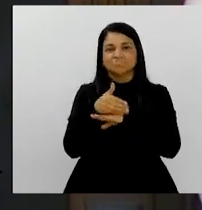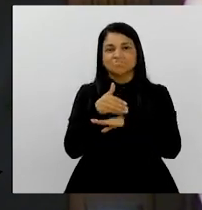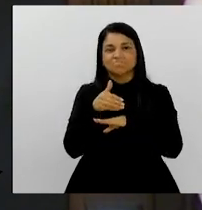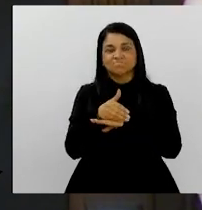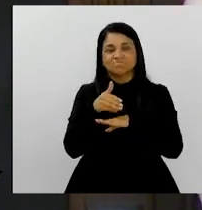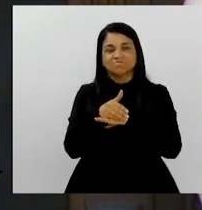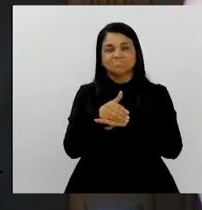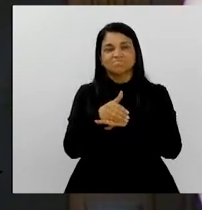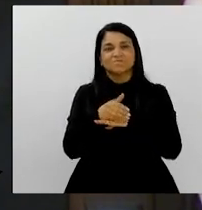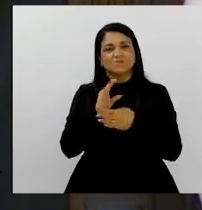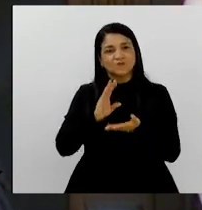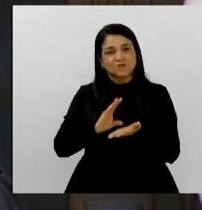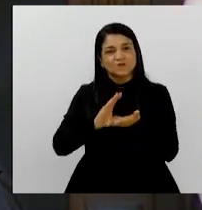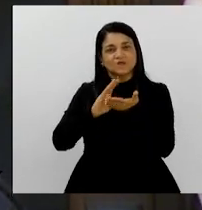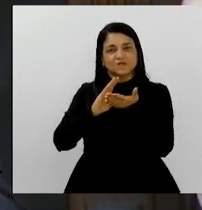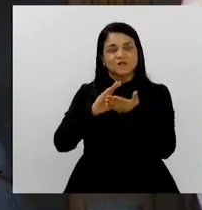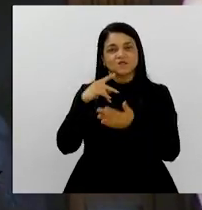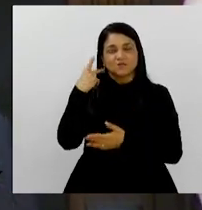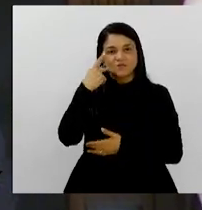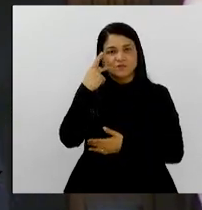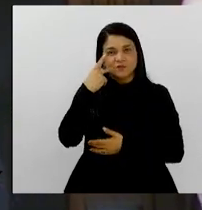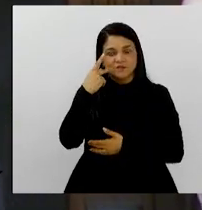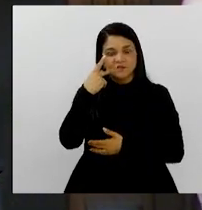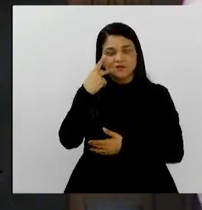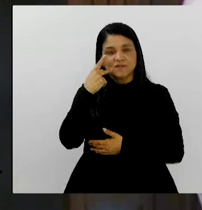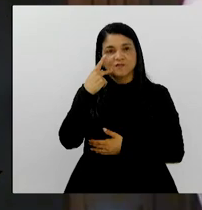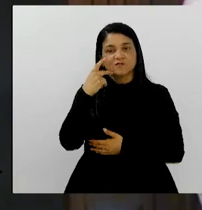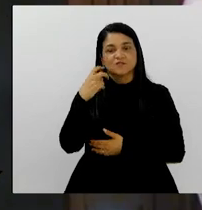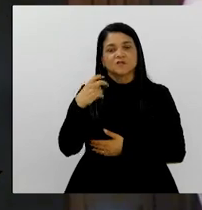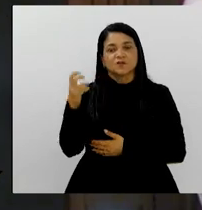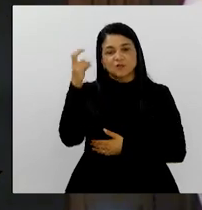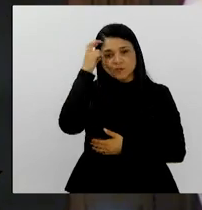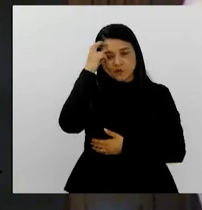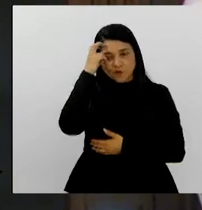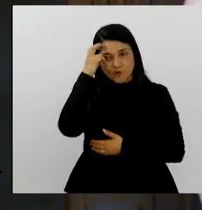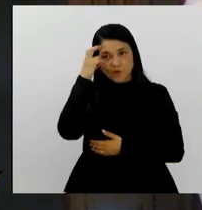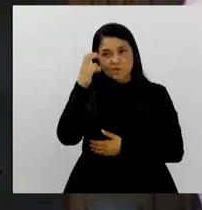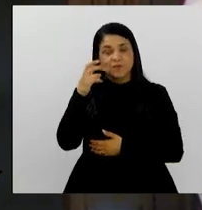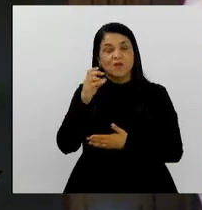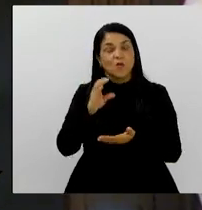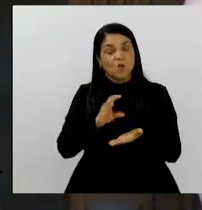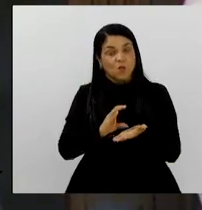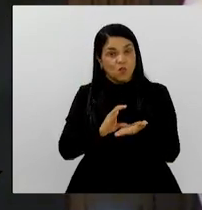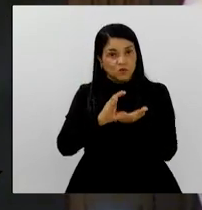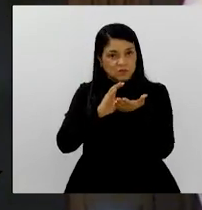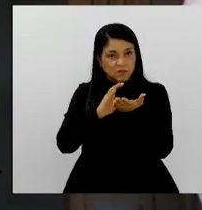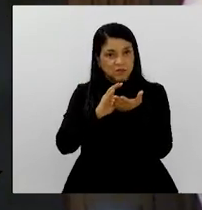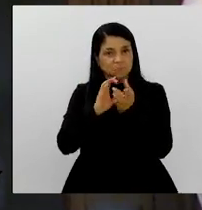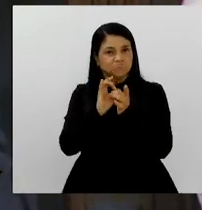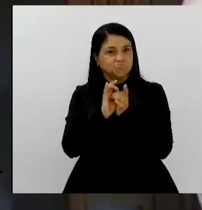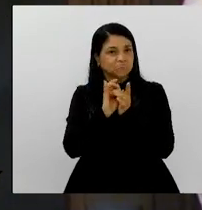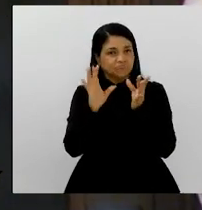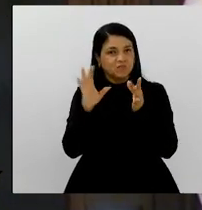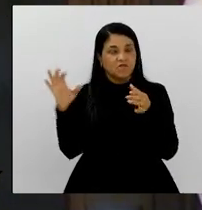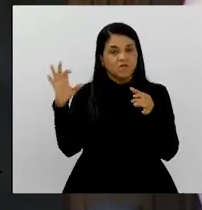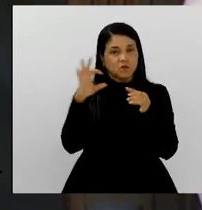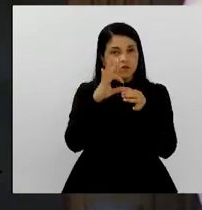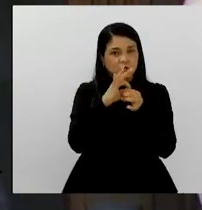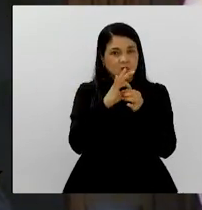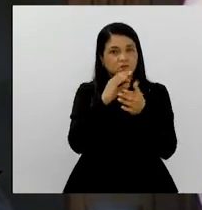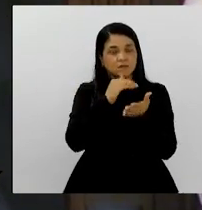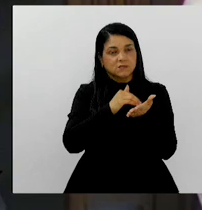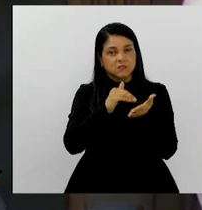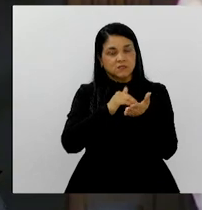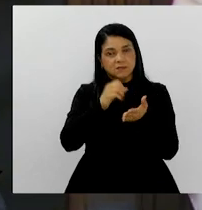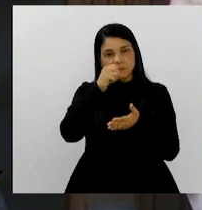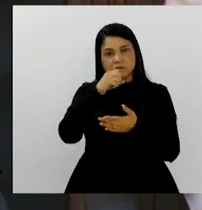do Conselho Estadual de Política Cultural. Esse é um conselho deliberativo vinculado à Secretaria de Cultura e Economia